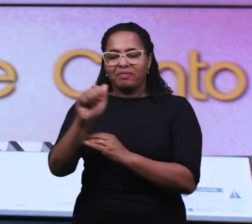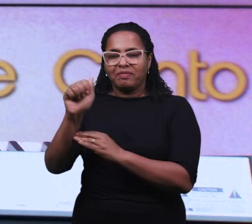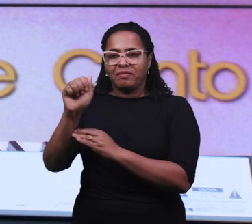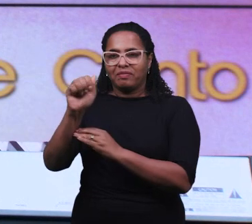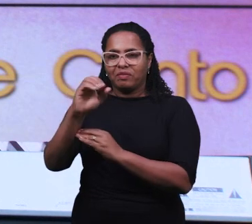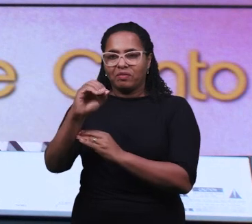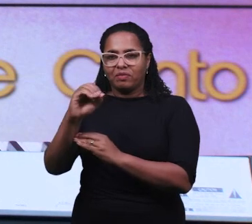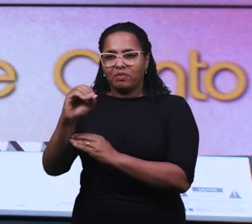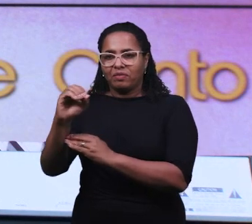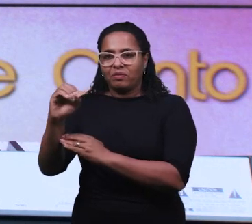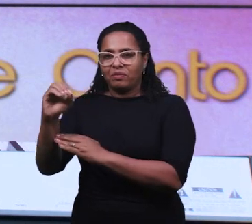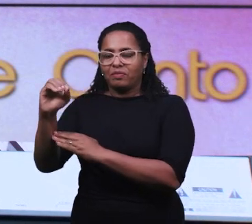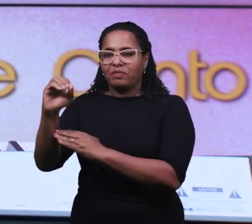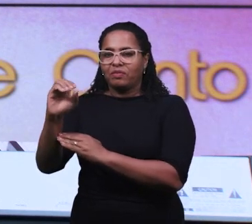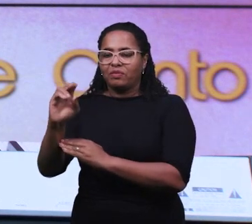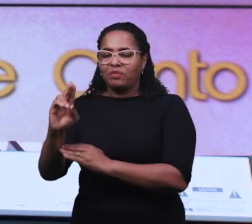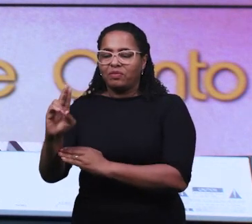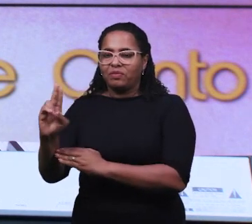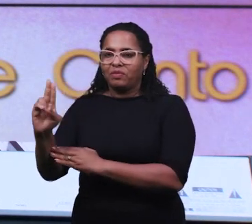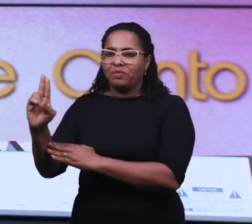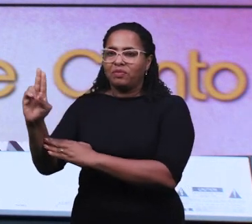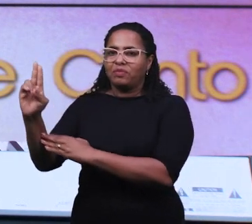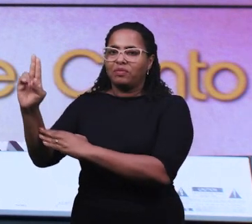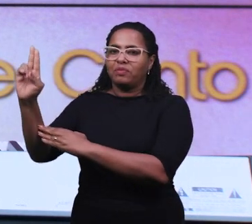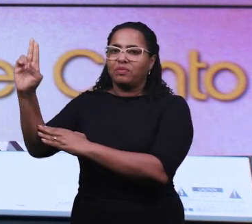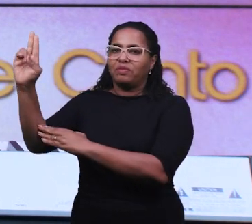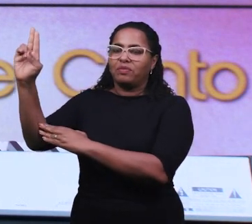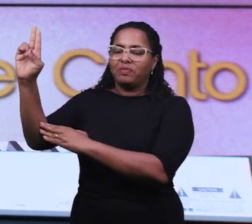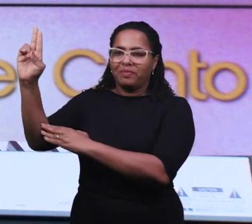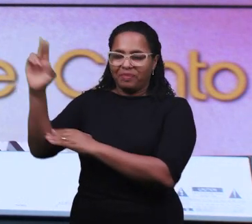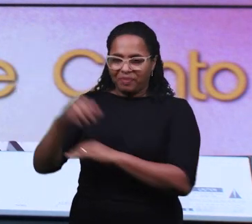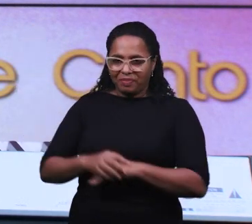E, A, O, U.